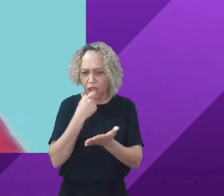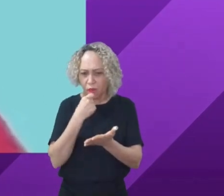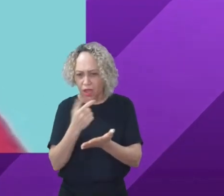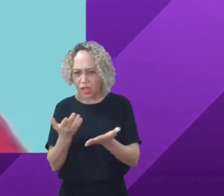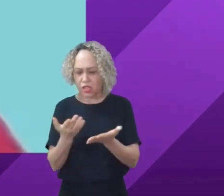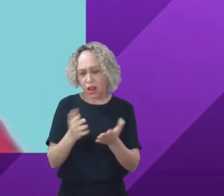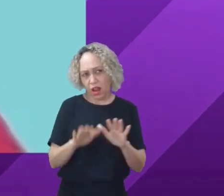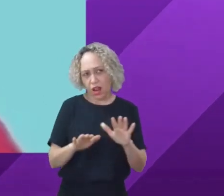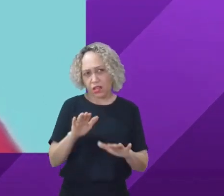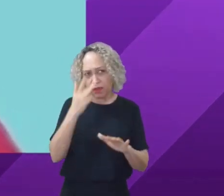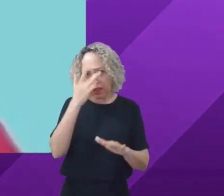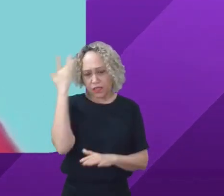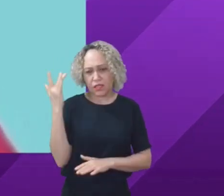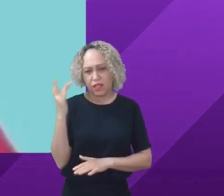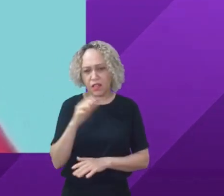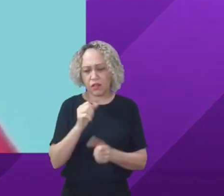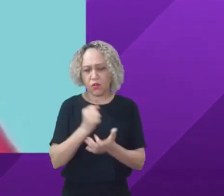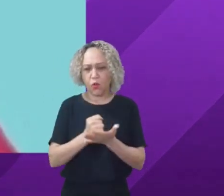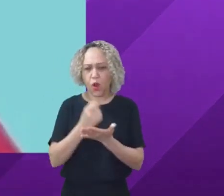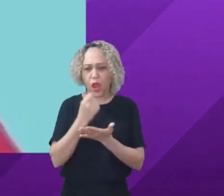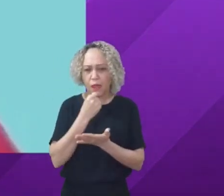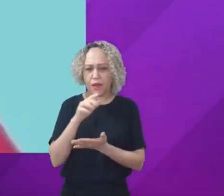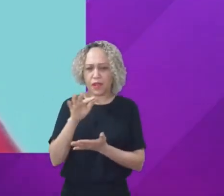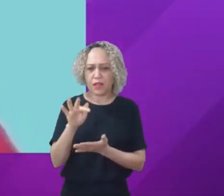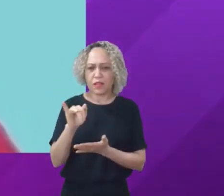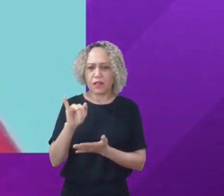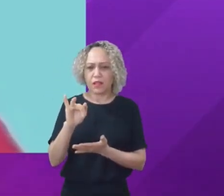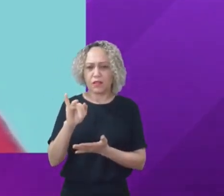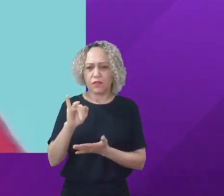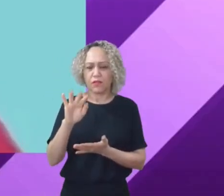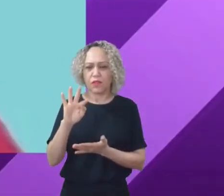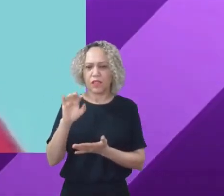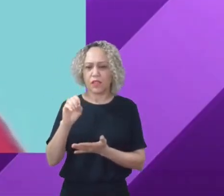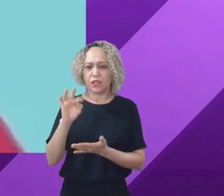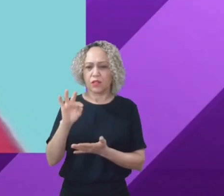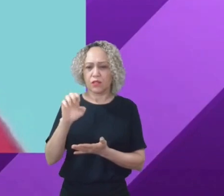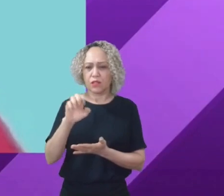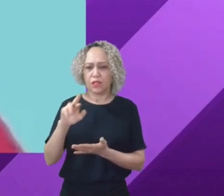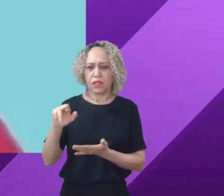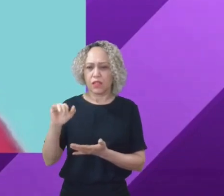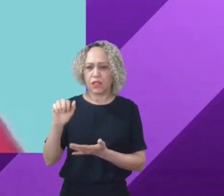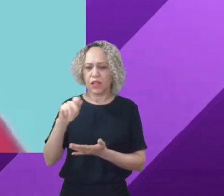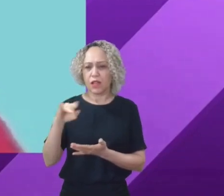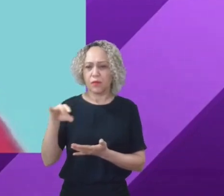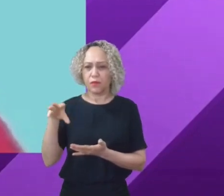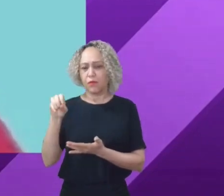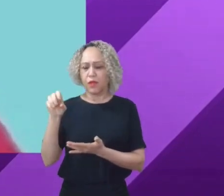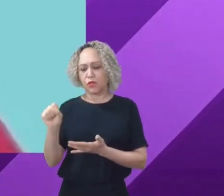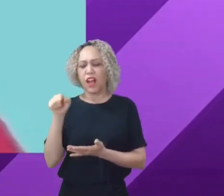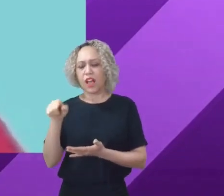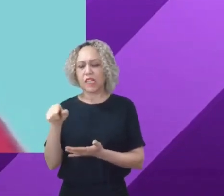fitoterápicos aqueles que estão na farmácias, manipulado. Não, é aquelas plantas que a gente às